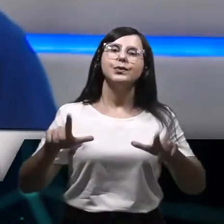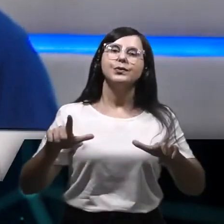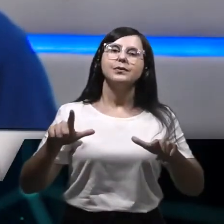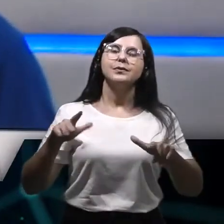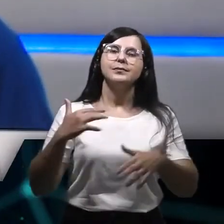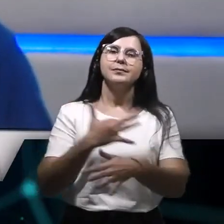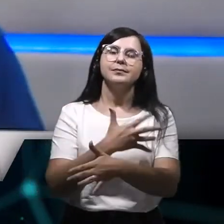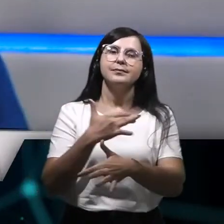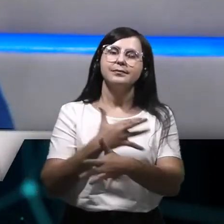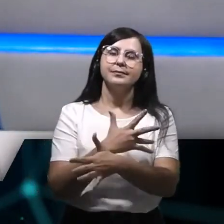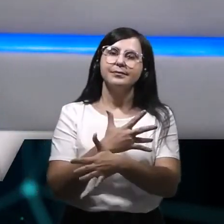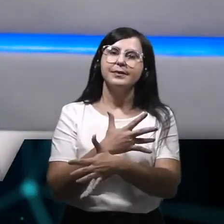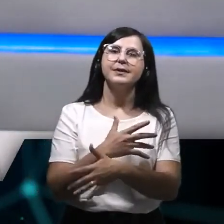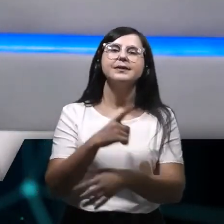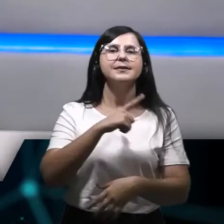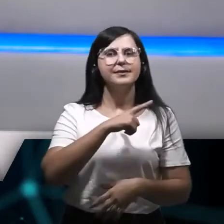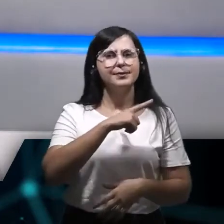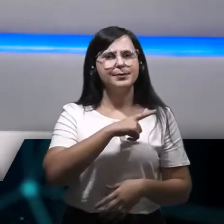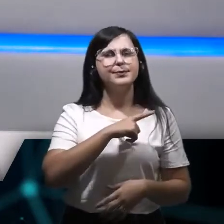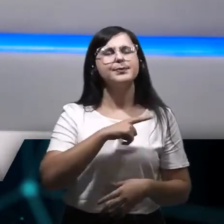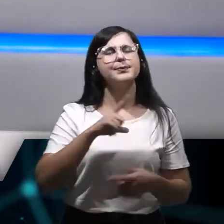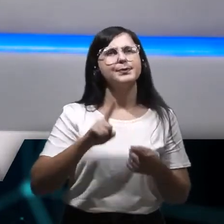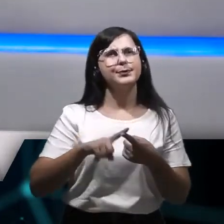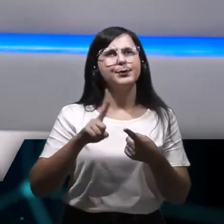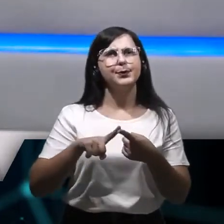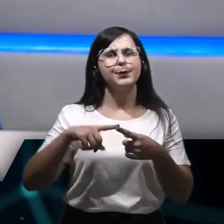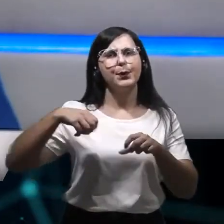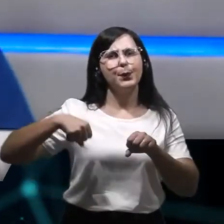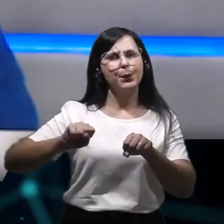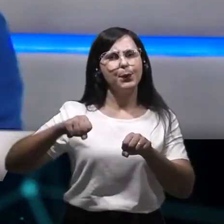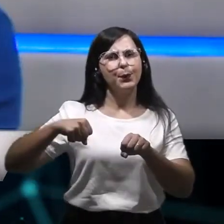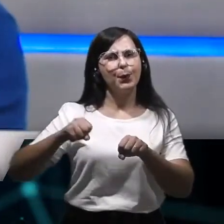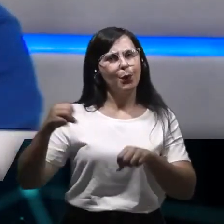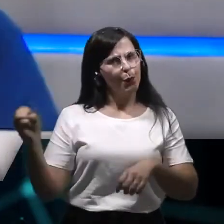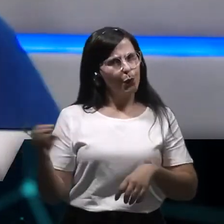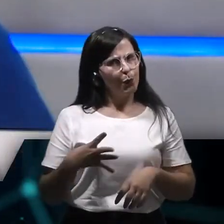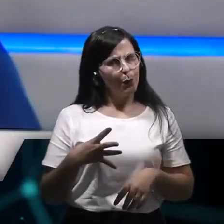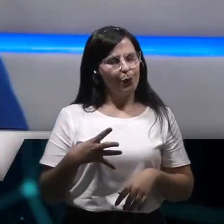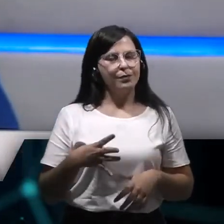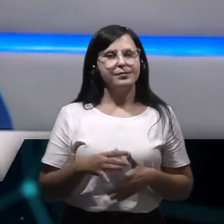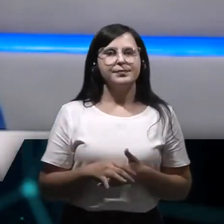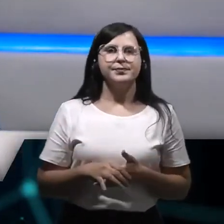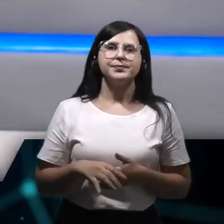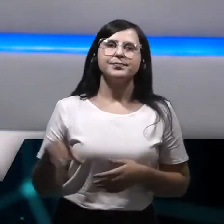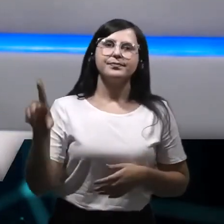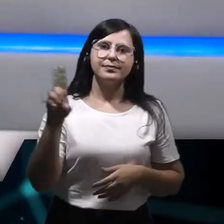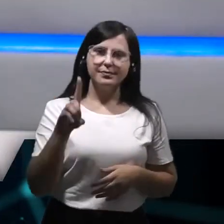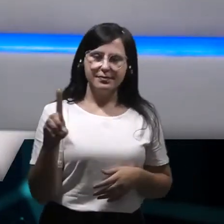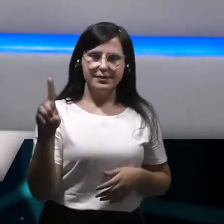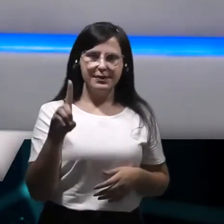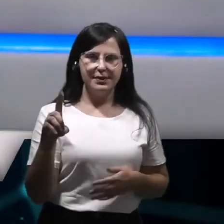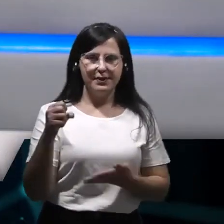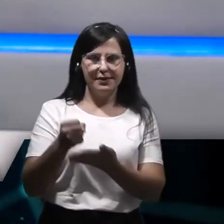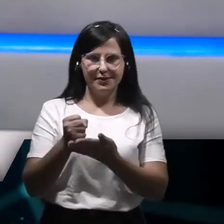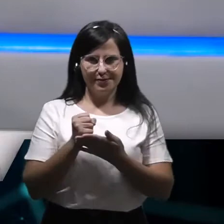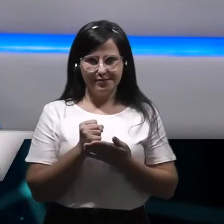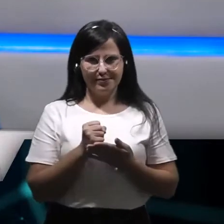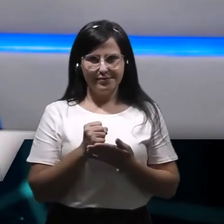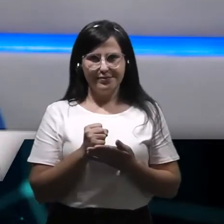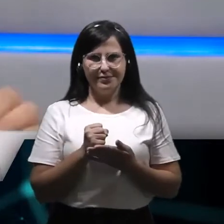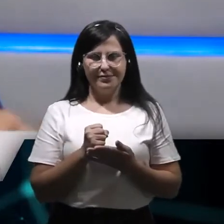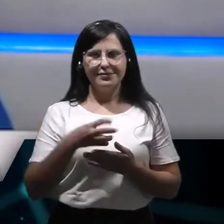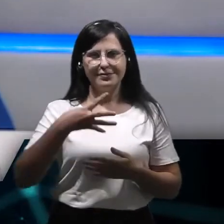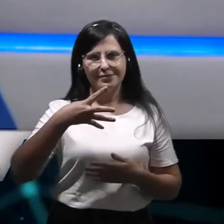5 novas motocicletas. Conseguimos, através dos deputados parceiros do Brejo Amadeus, 4 veículos que